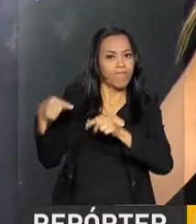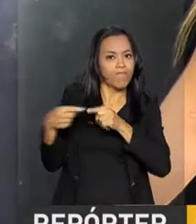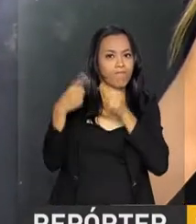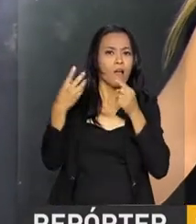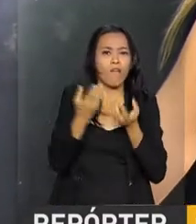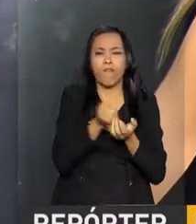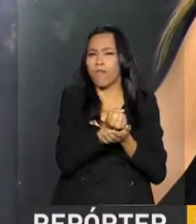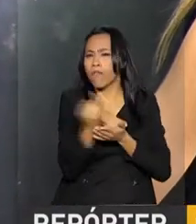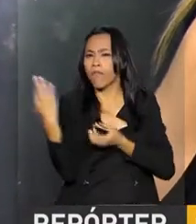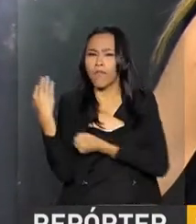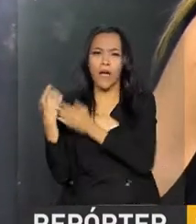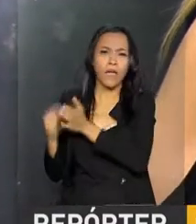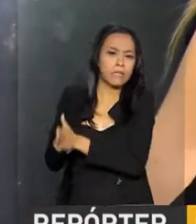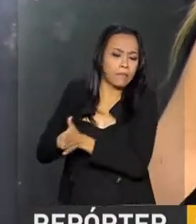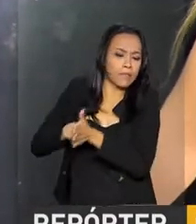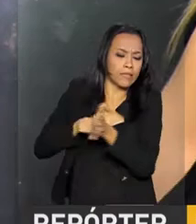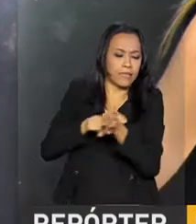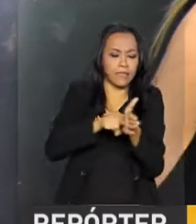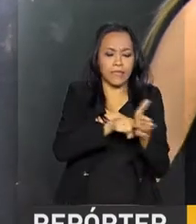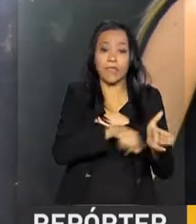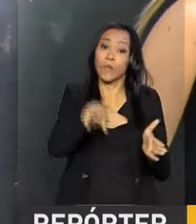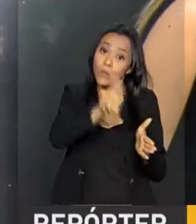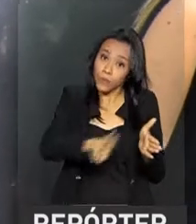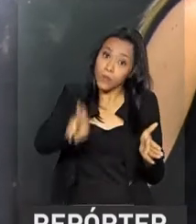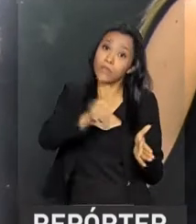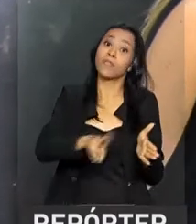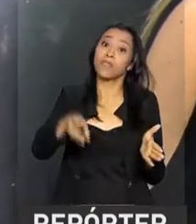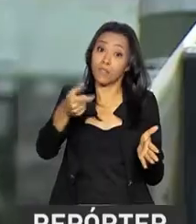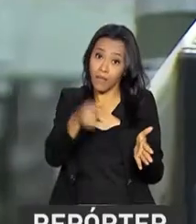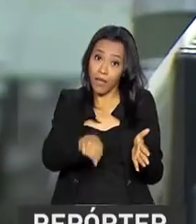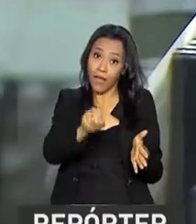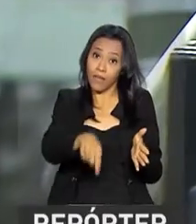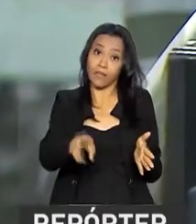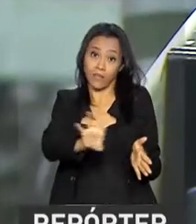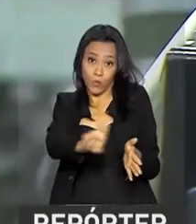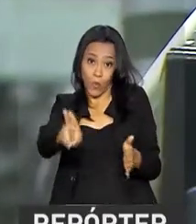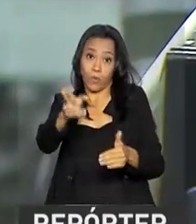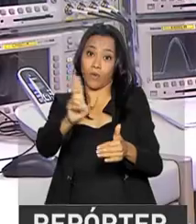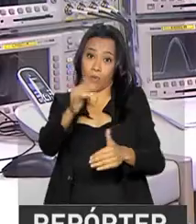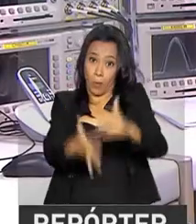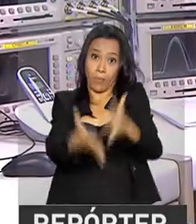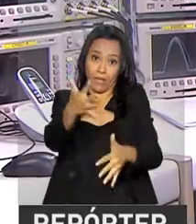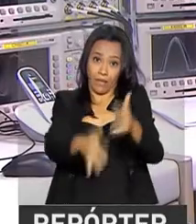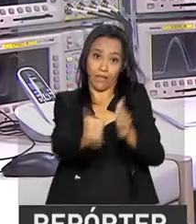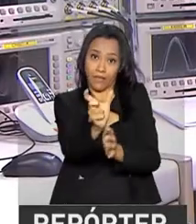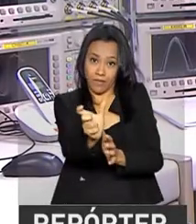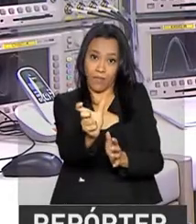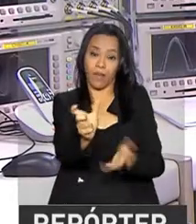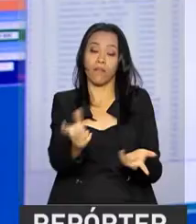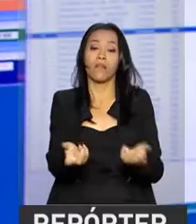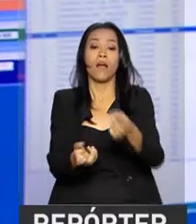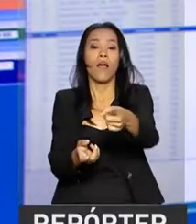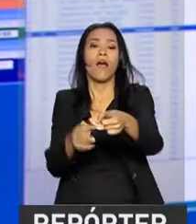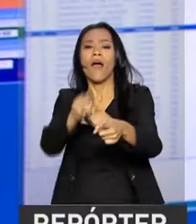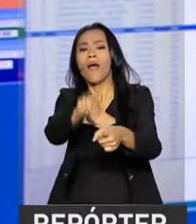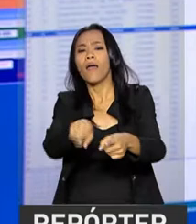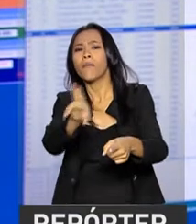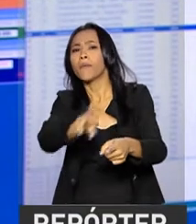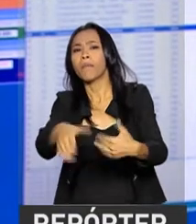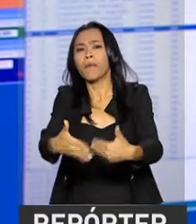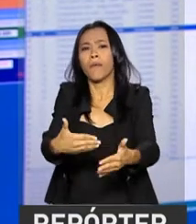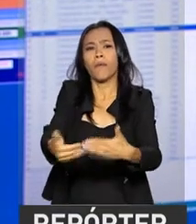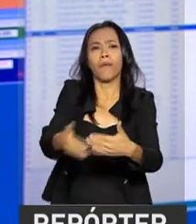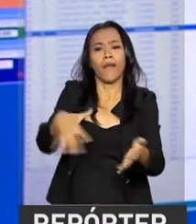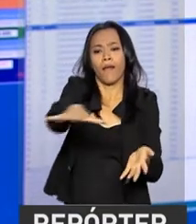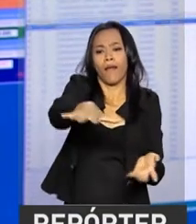muitas pesquisas foram feitas usando a tal luz de nome complicado. E não é só isso. As aplicações do processo servem para